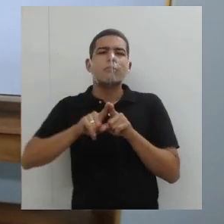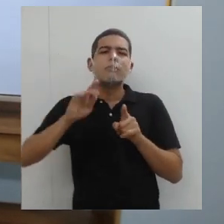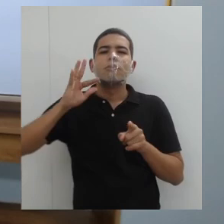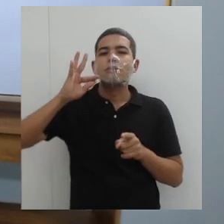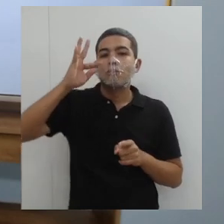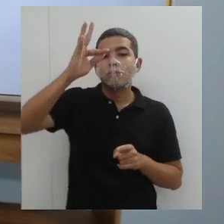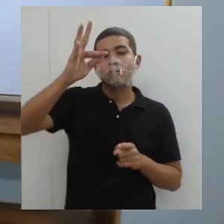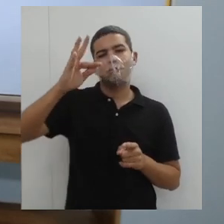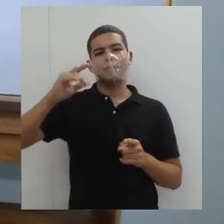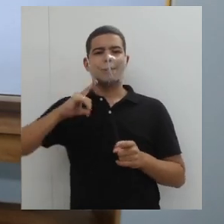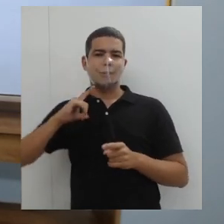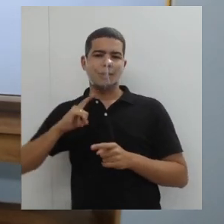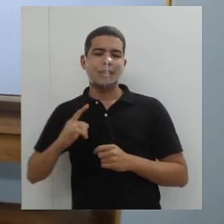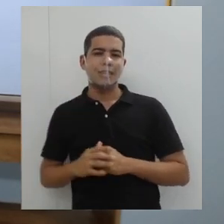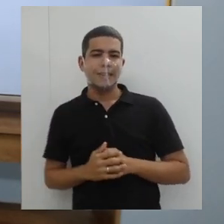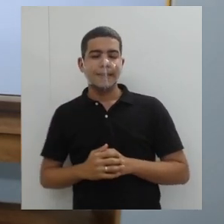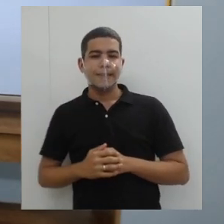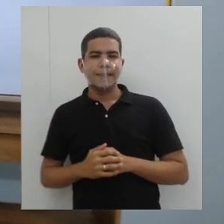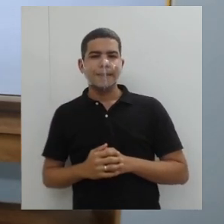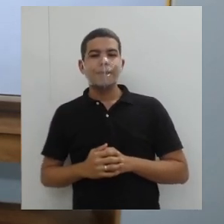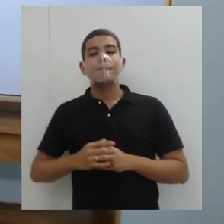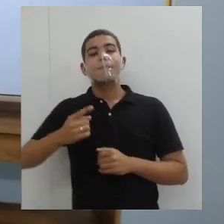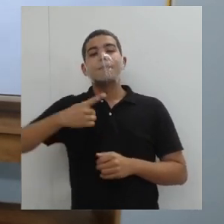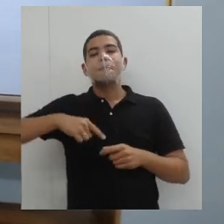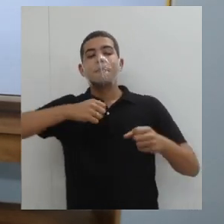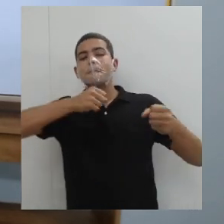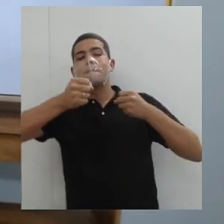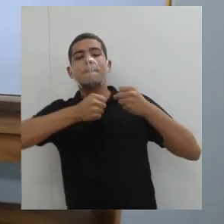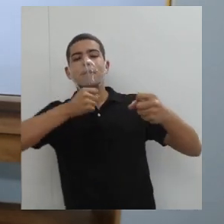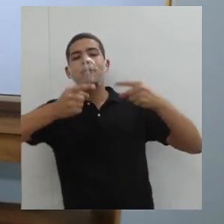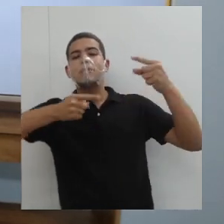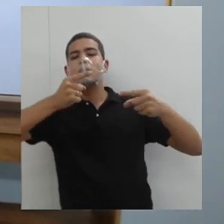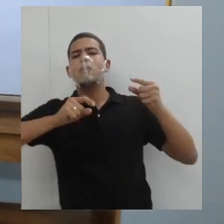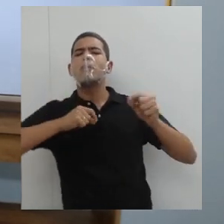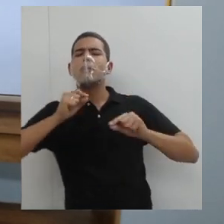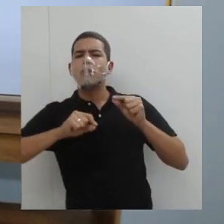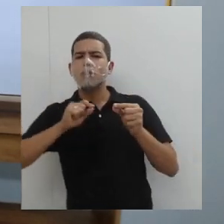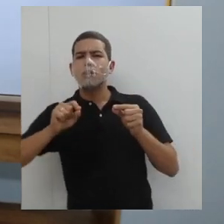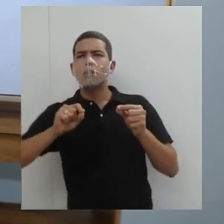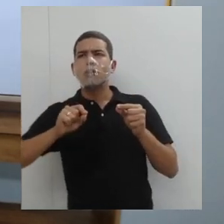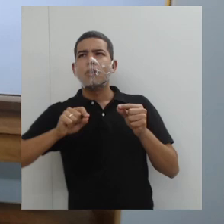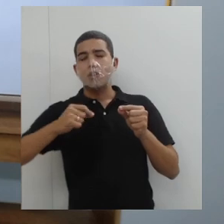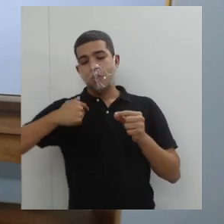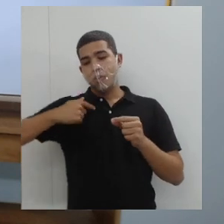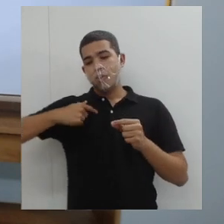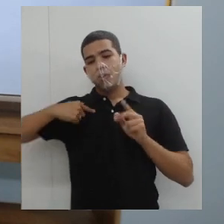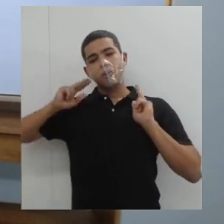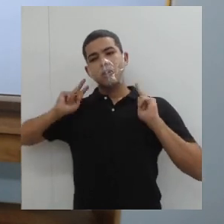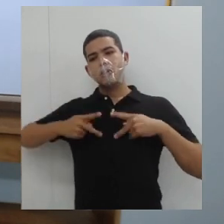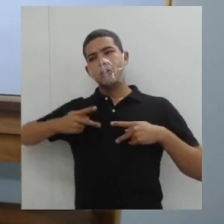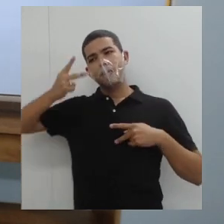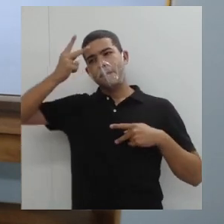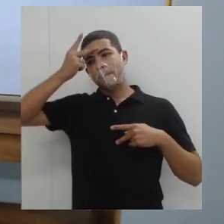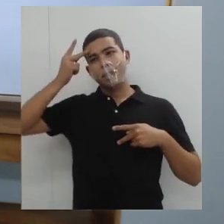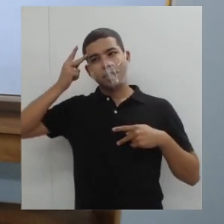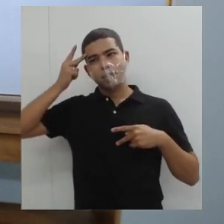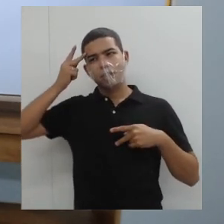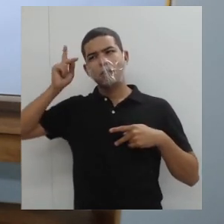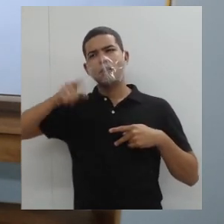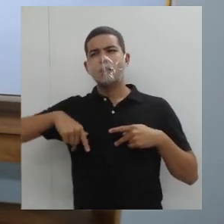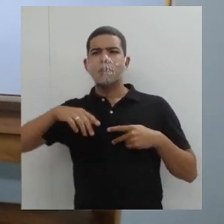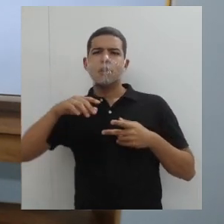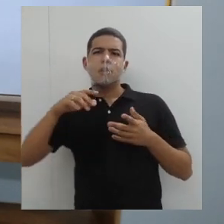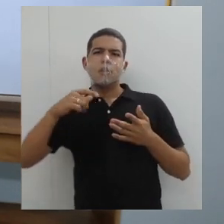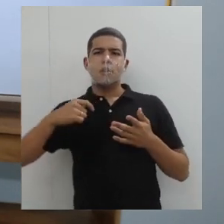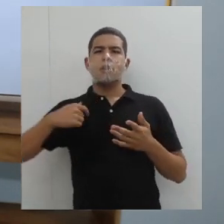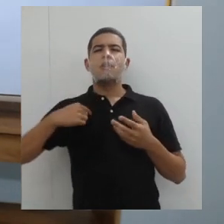futuro. Então, na verdade, uma coisa que a gente precisa discutir é a nossa condição humana é uma condição de caráter,